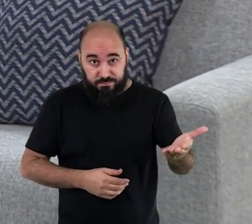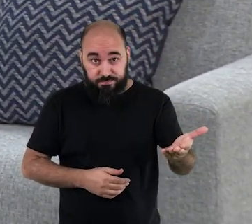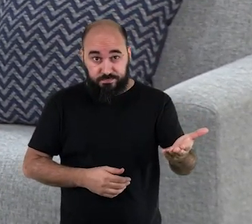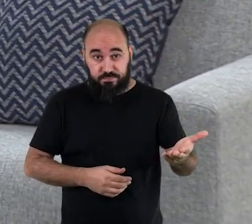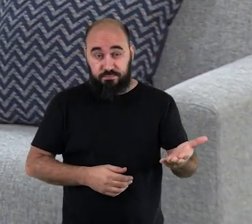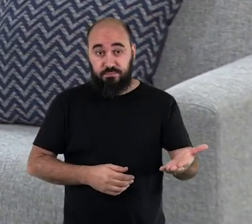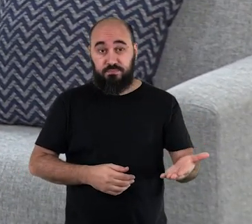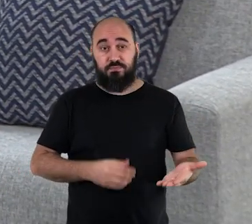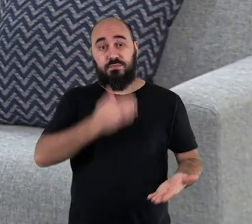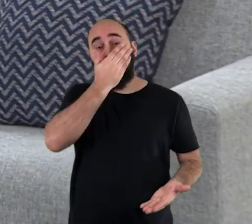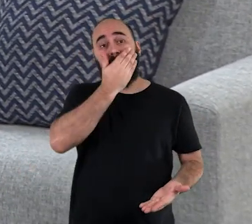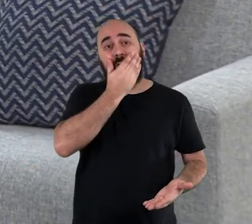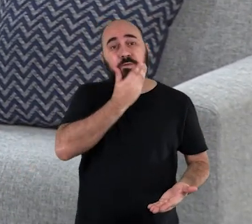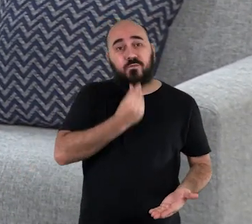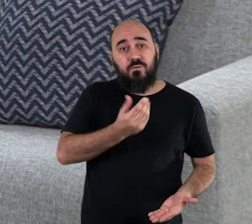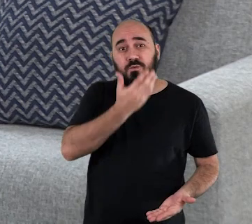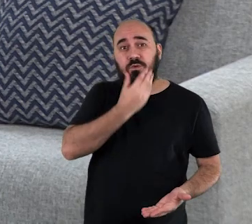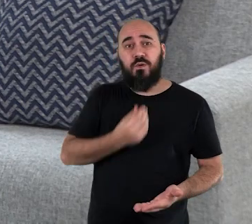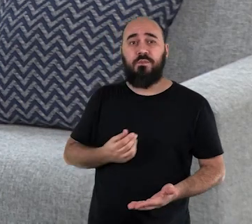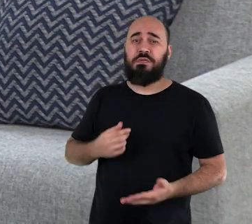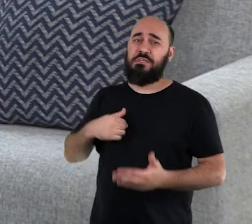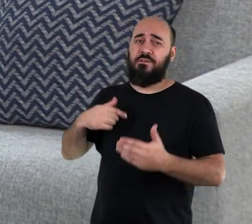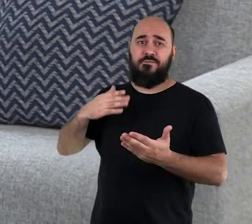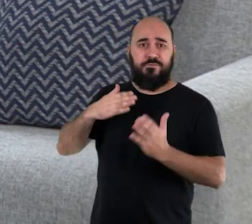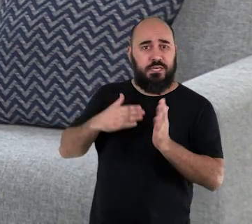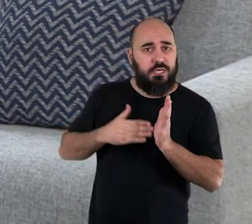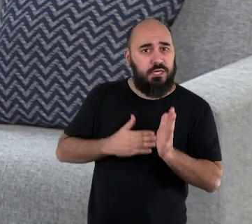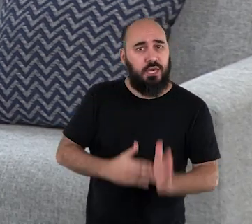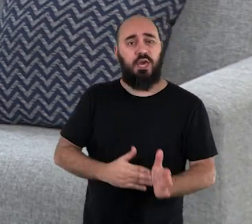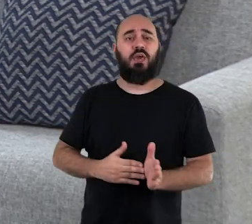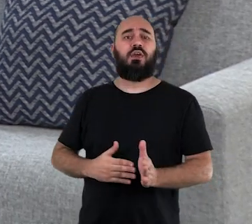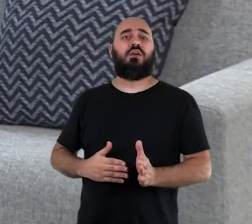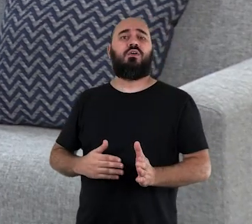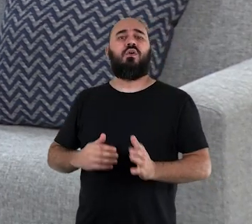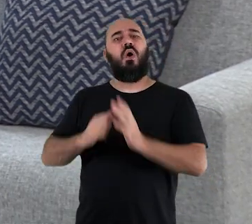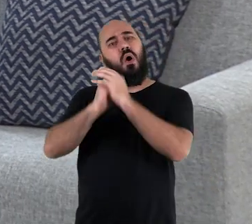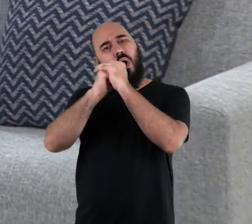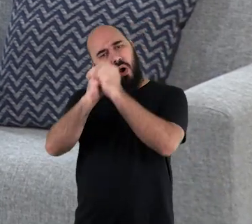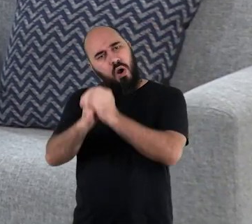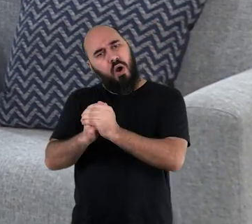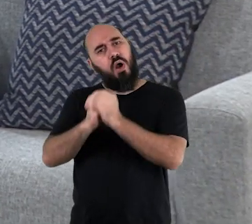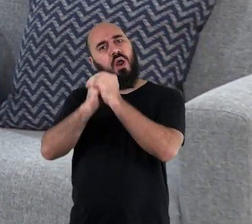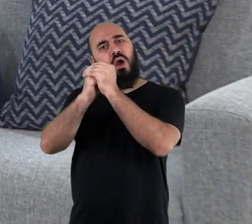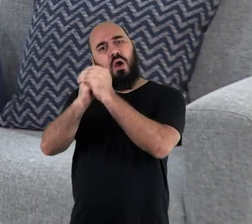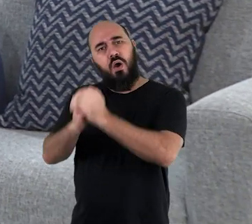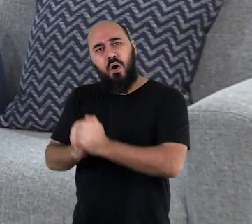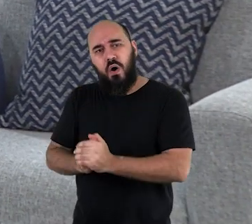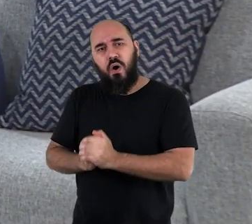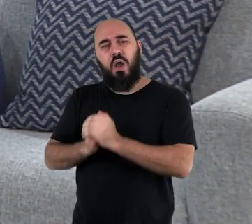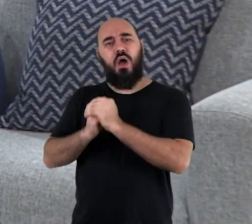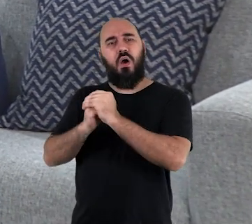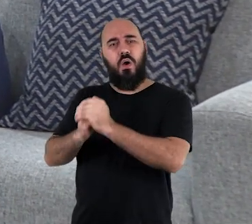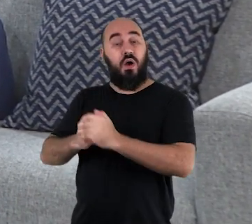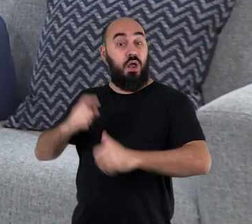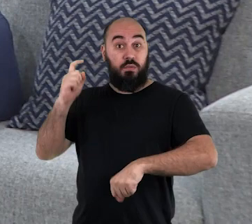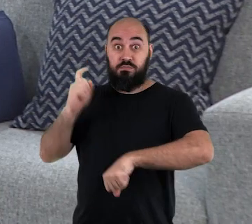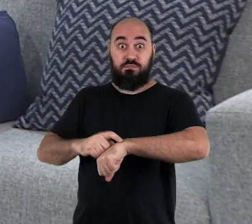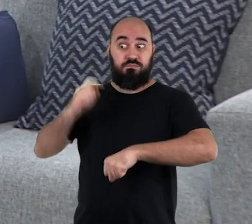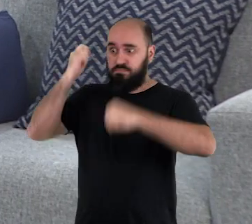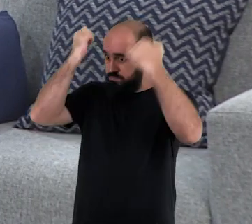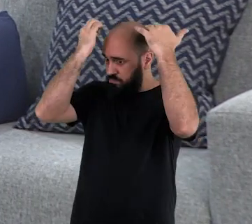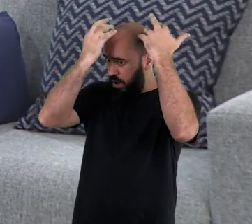homem destemido, fiel a Deus, que ora e tem respostas imediatas às